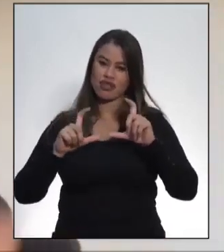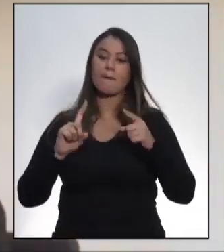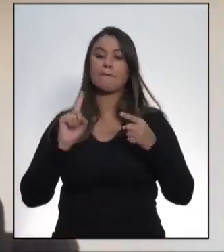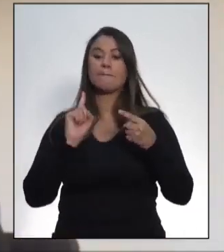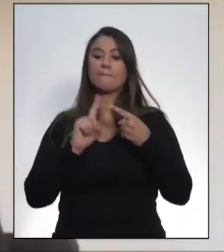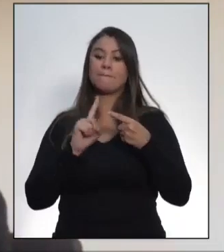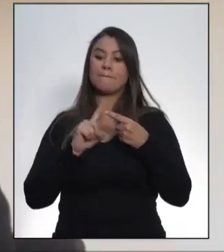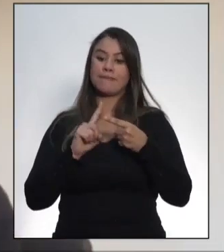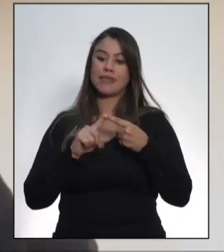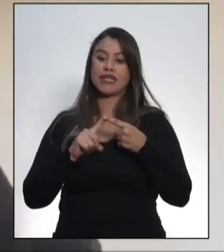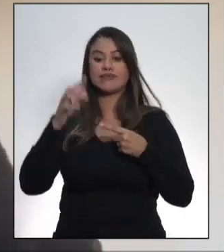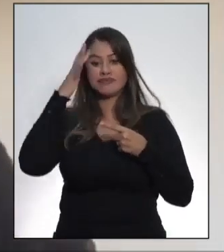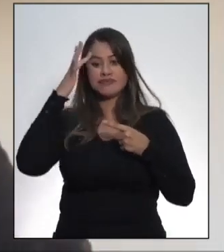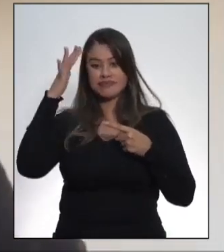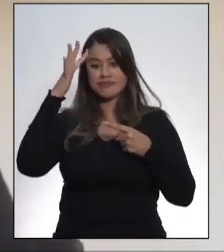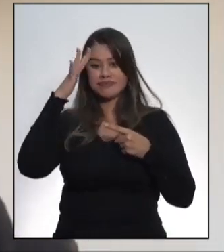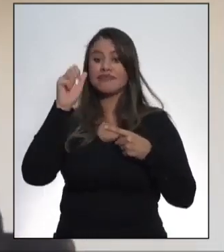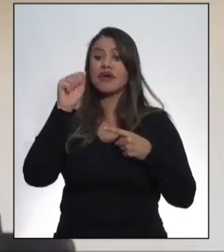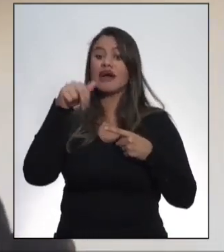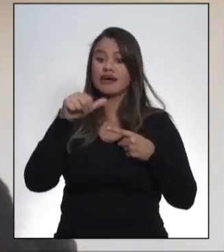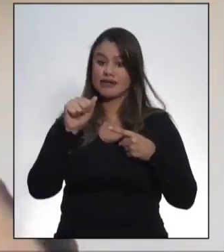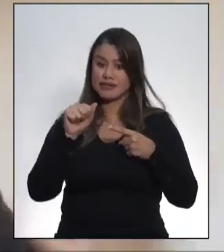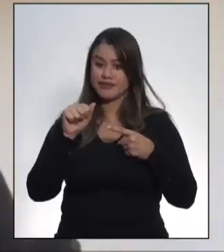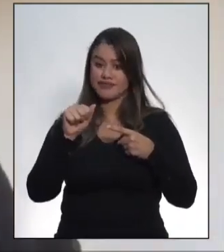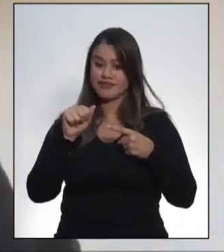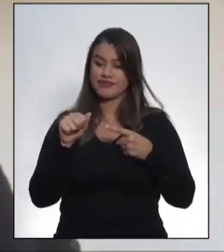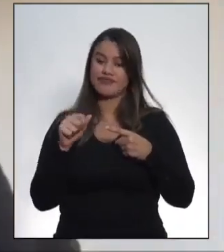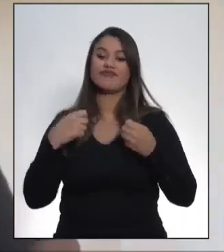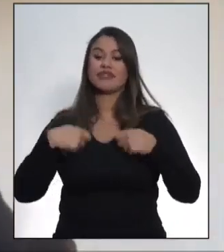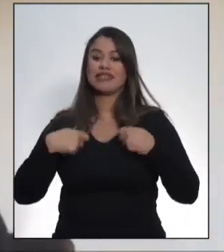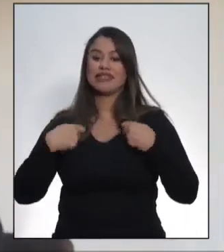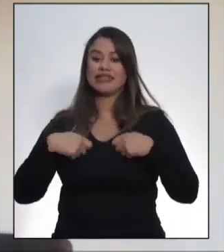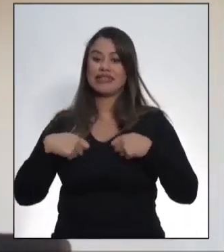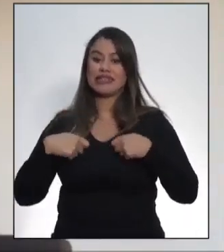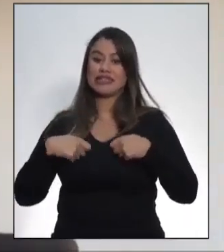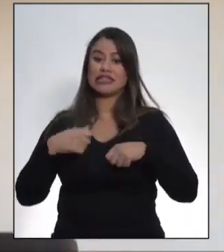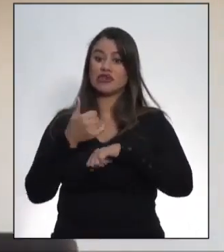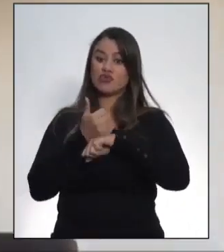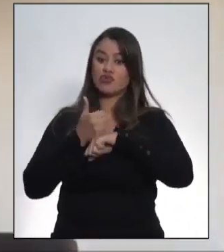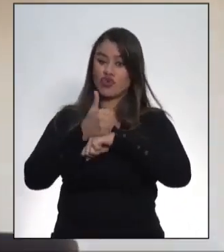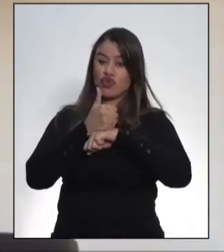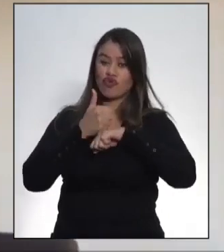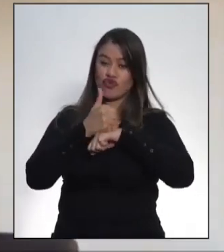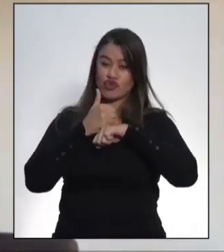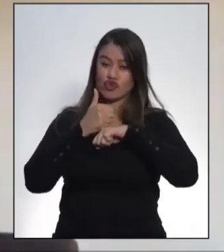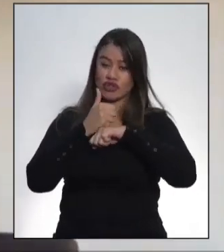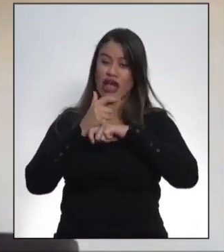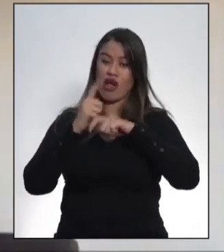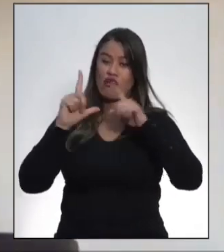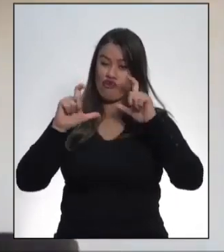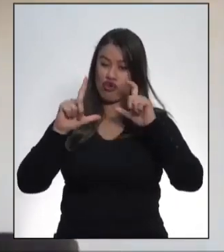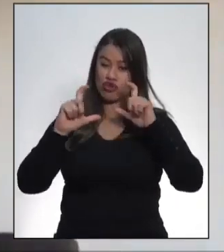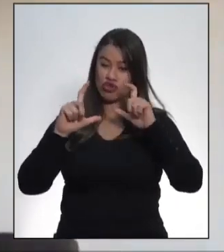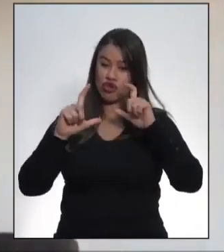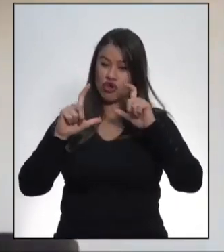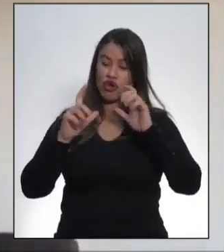coisa é, você tem que ser, Ana Beatriz, uma excelente fotógrafa para que as tuas fotografias,